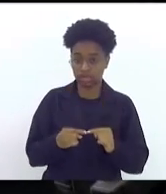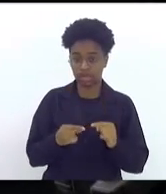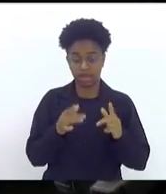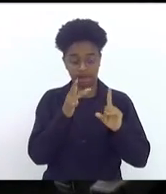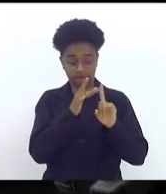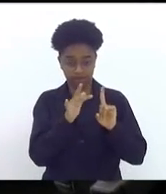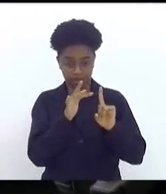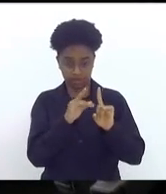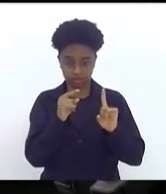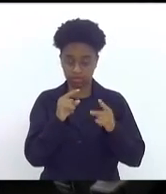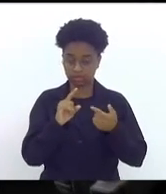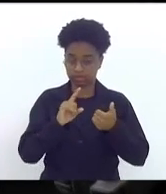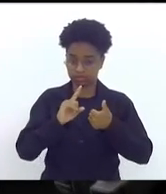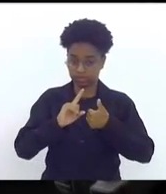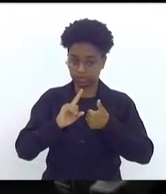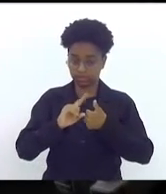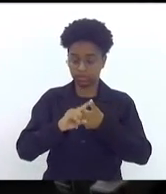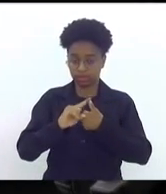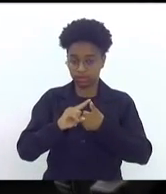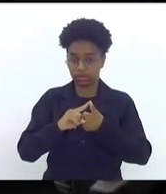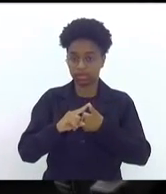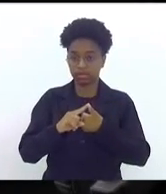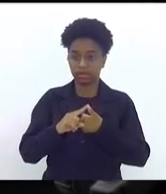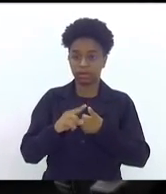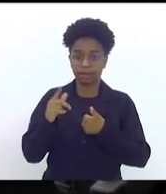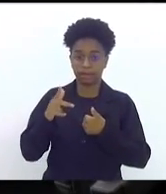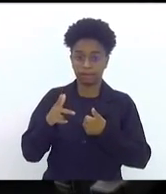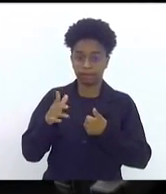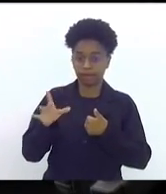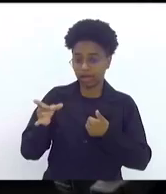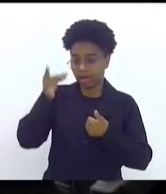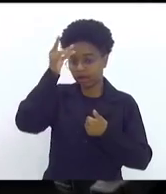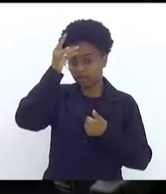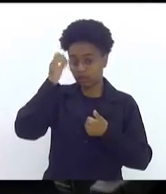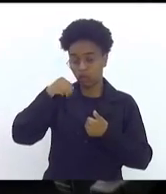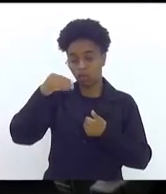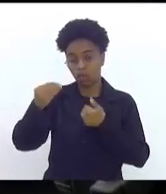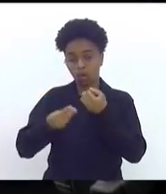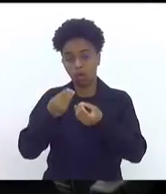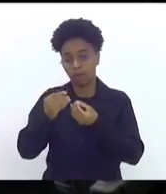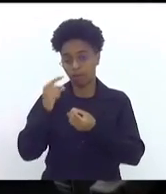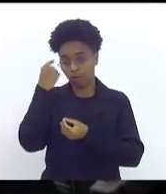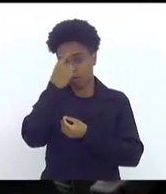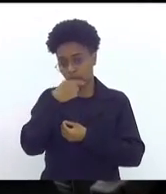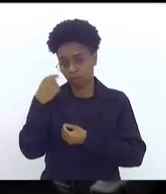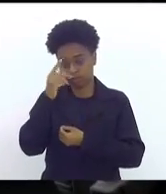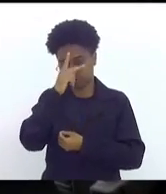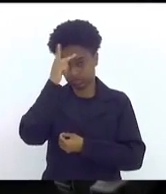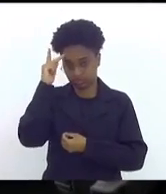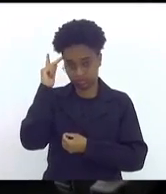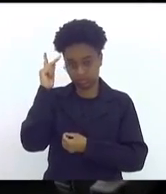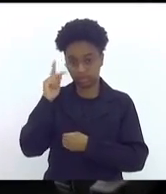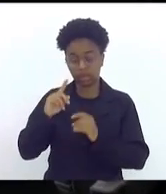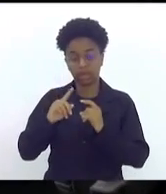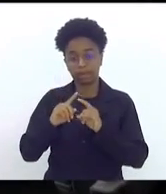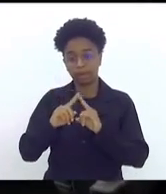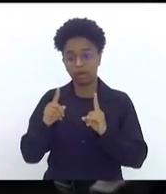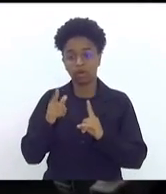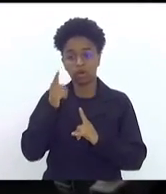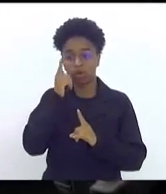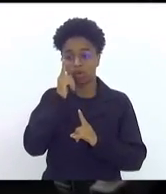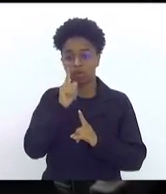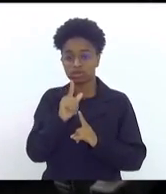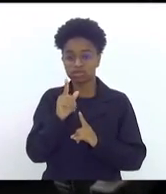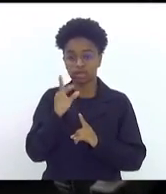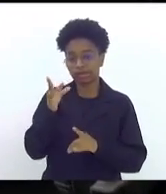tenha, em primeiro lugar, codificado a informação do rosto do autor do crime, tenha retido essa informação com a menor quantidade possível de